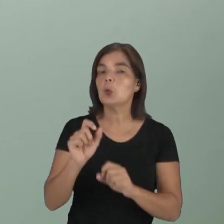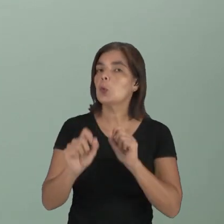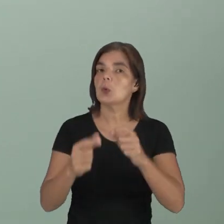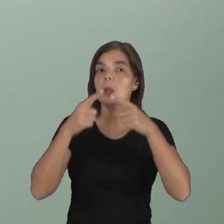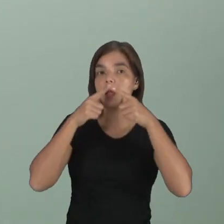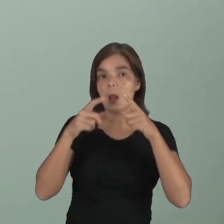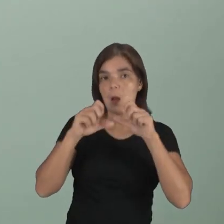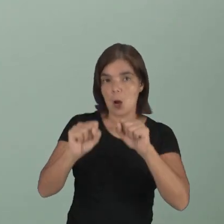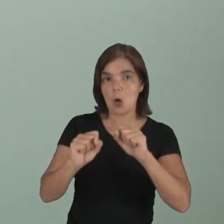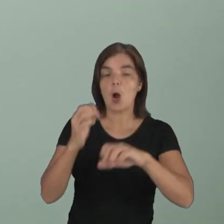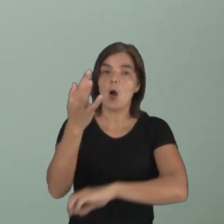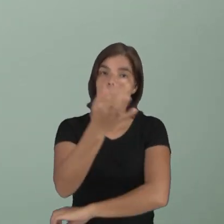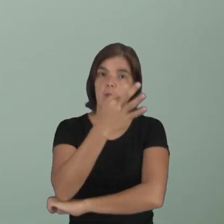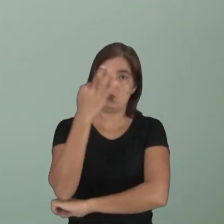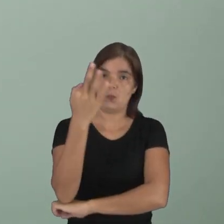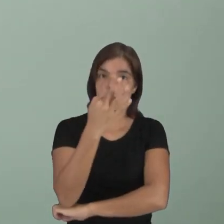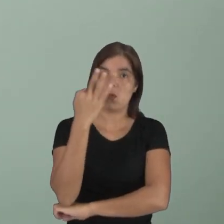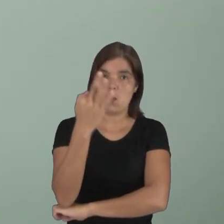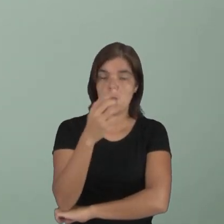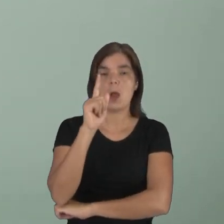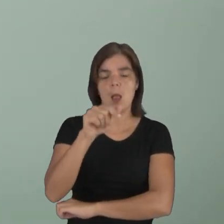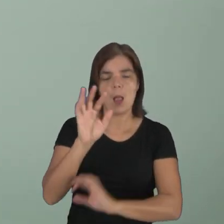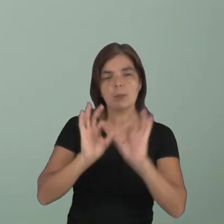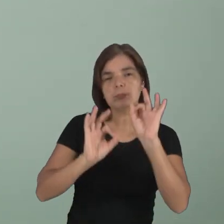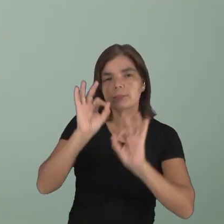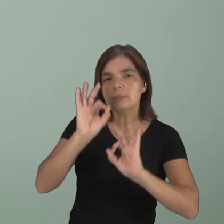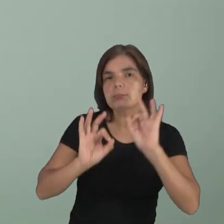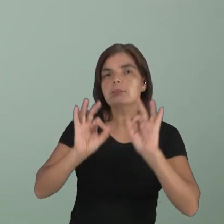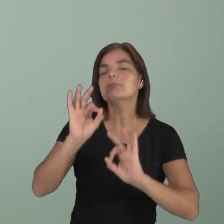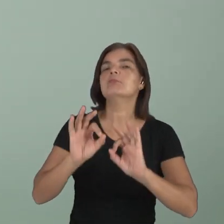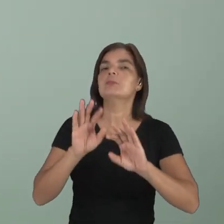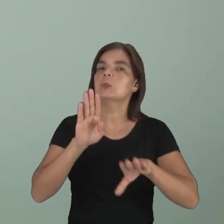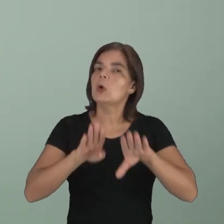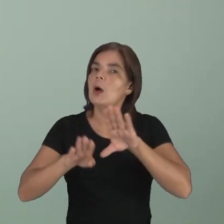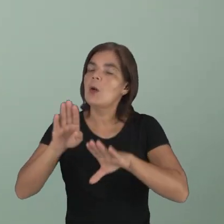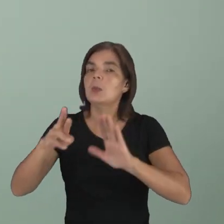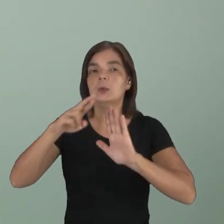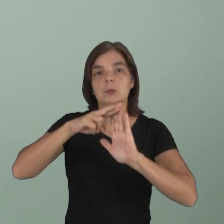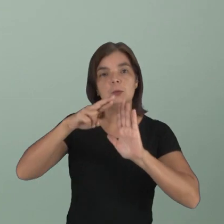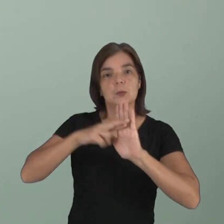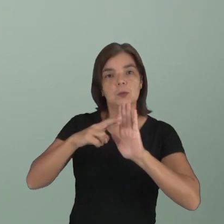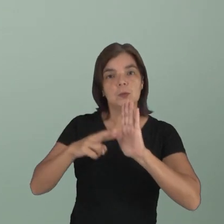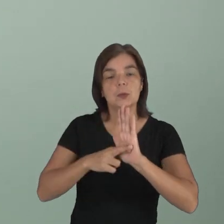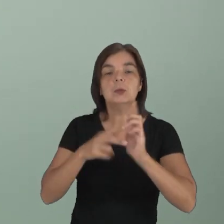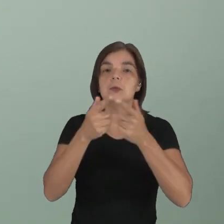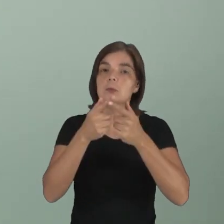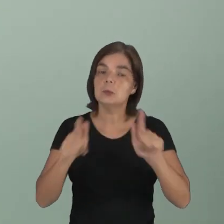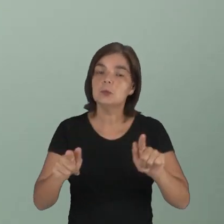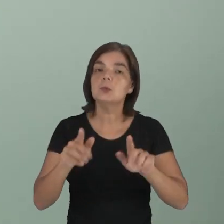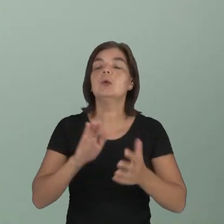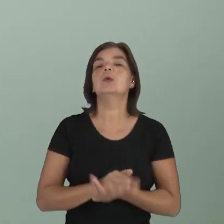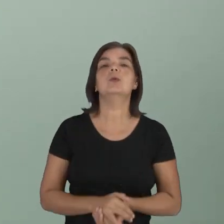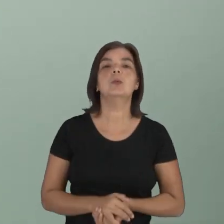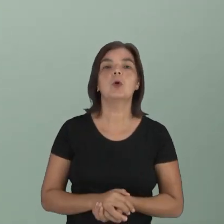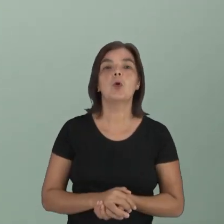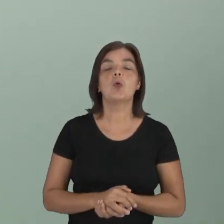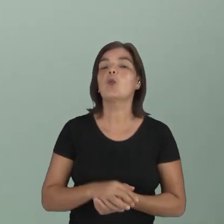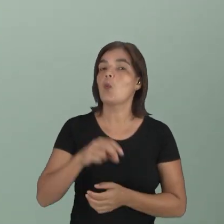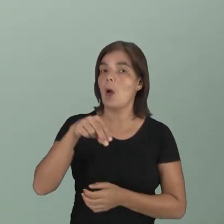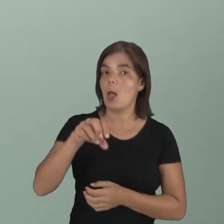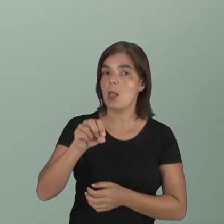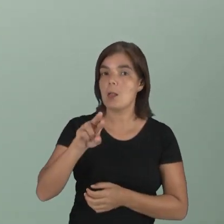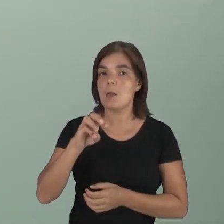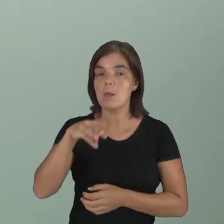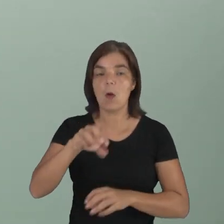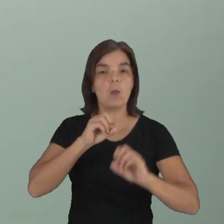que a linguagem formal é uma linguagem mais elaborada, de acordo com as regras gramaticais, de acordo com a norma culta